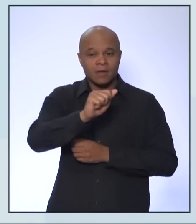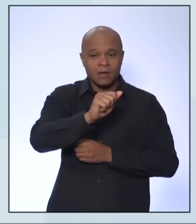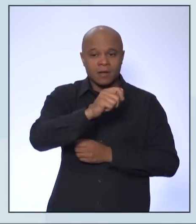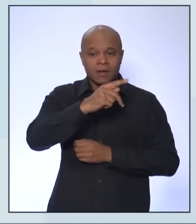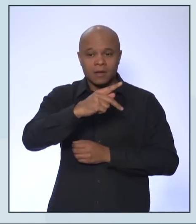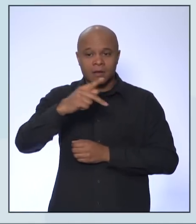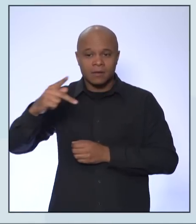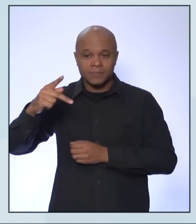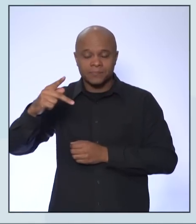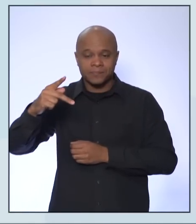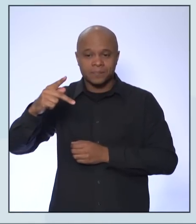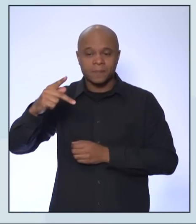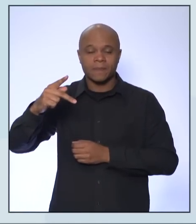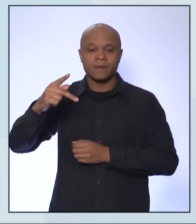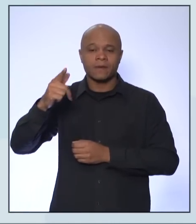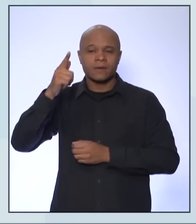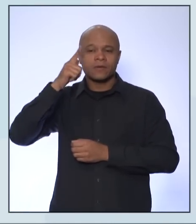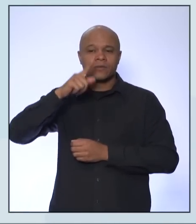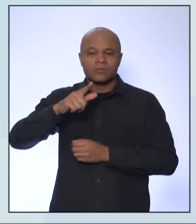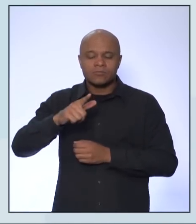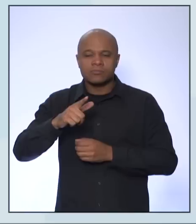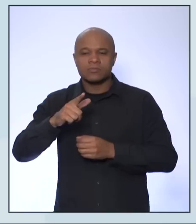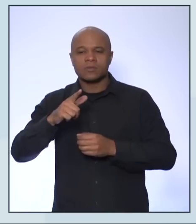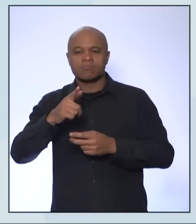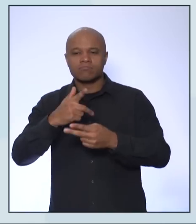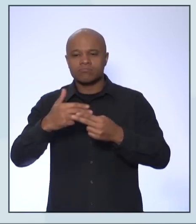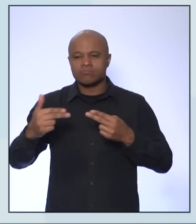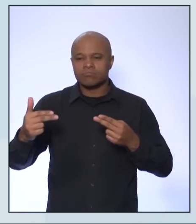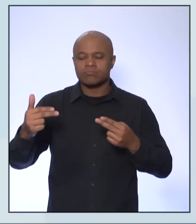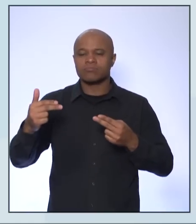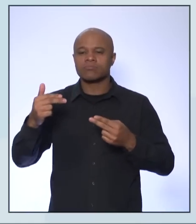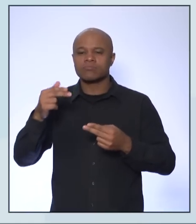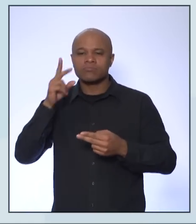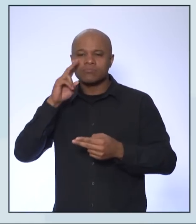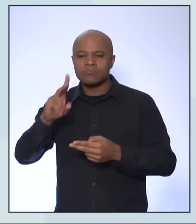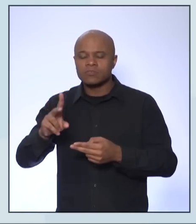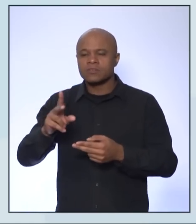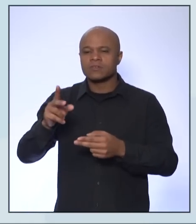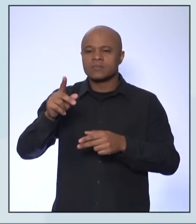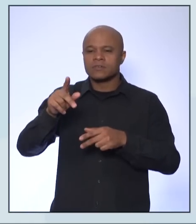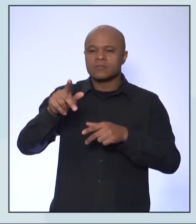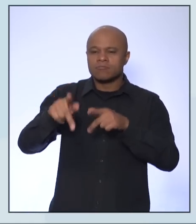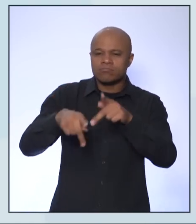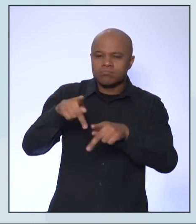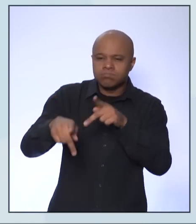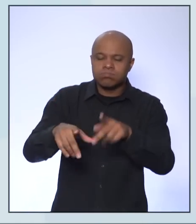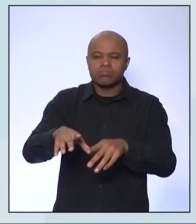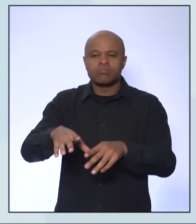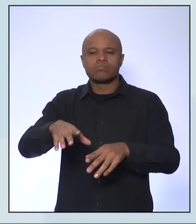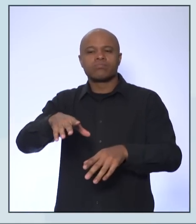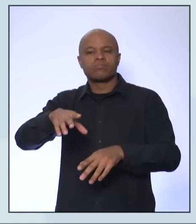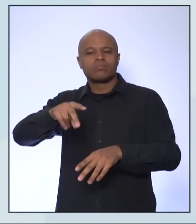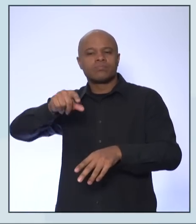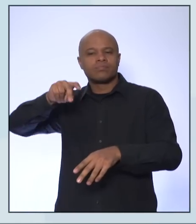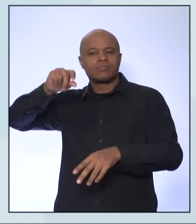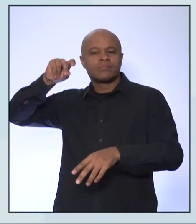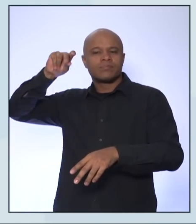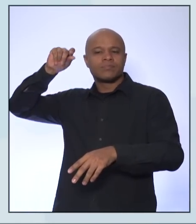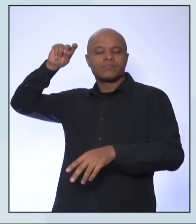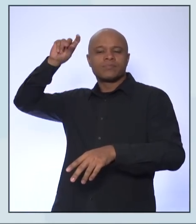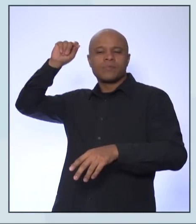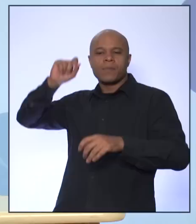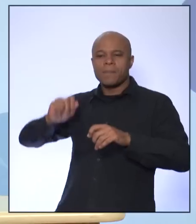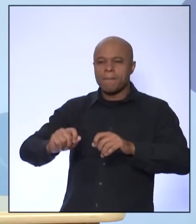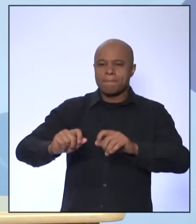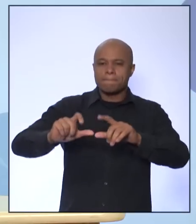consegue visualizar algumas ferramentas dos povos antigos de Santa Catarina em realidade aumentada,